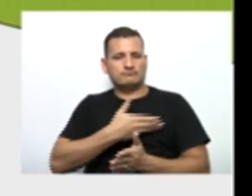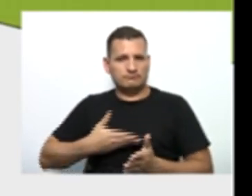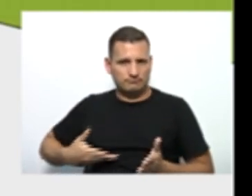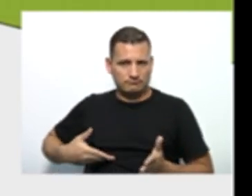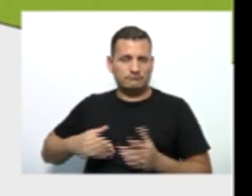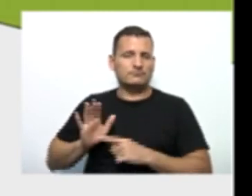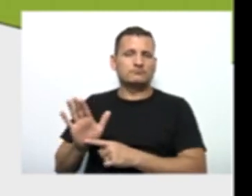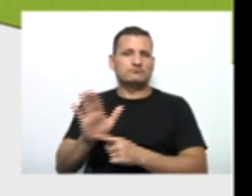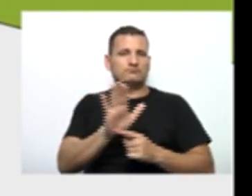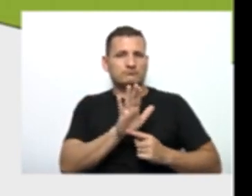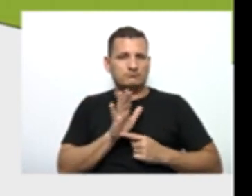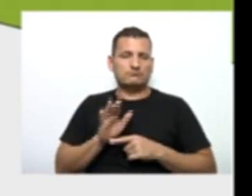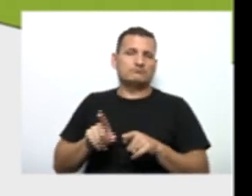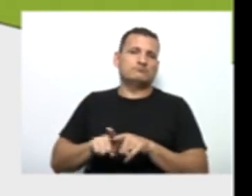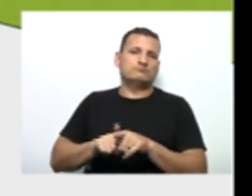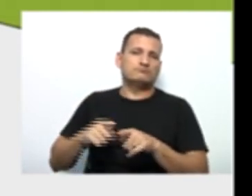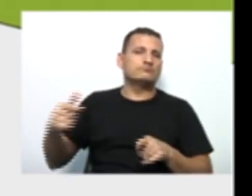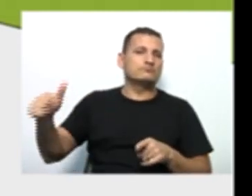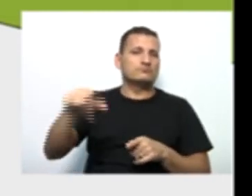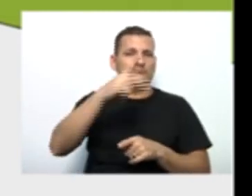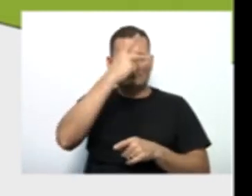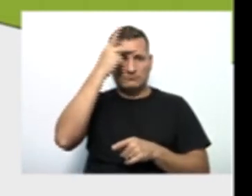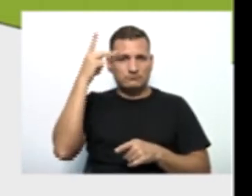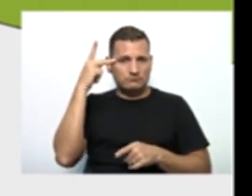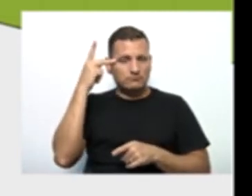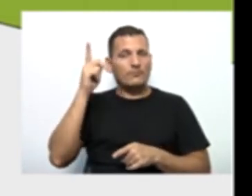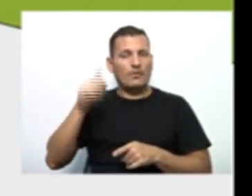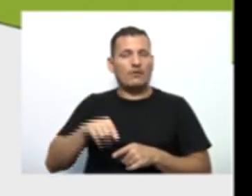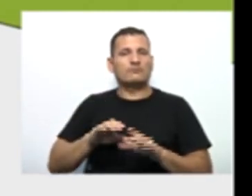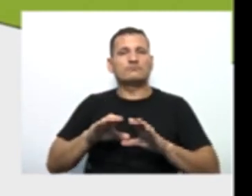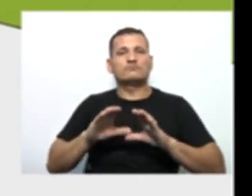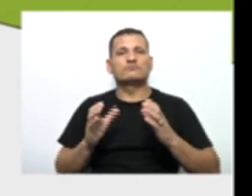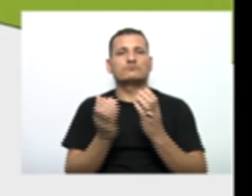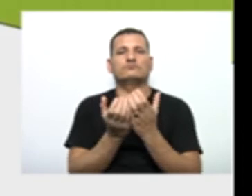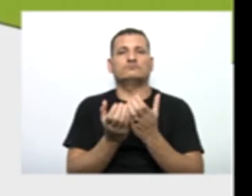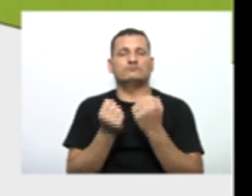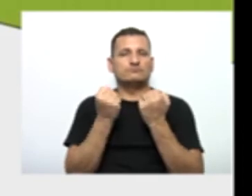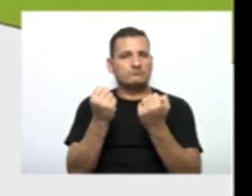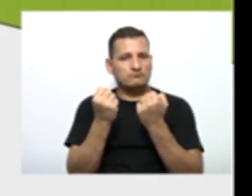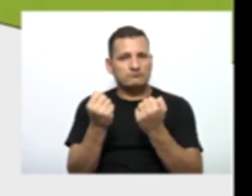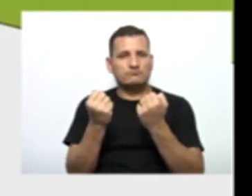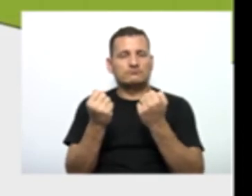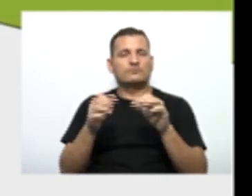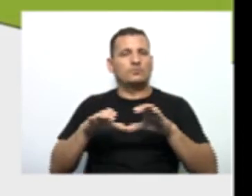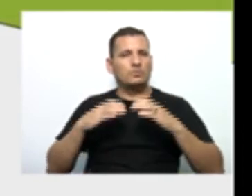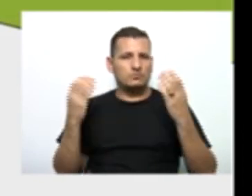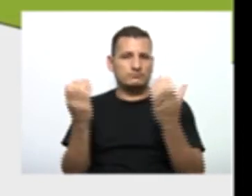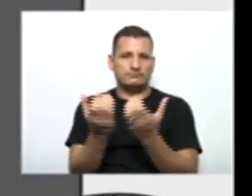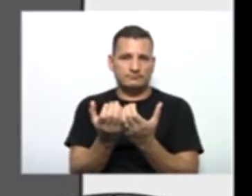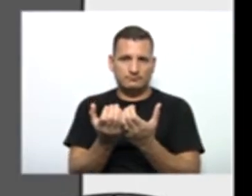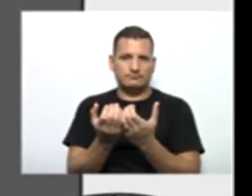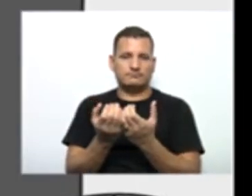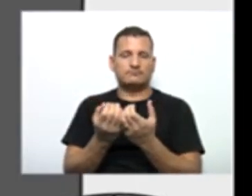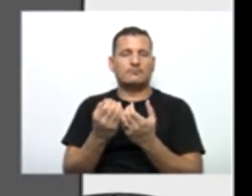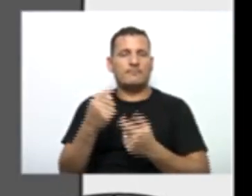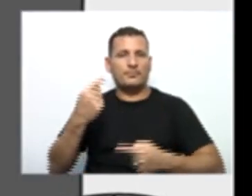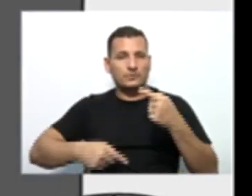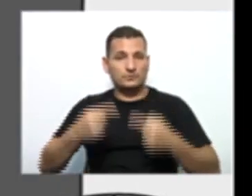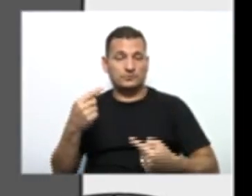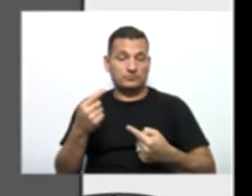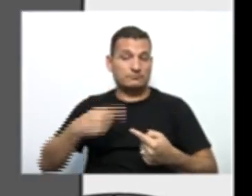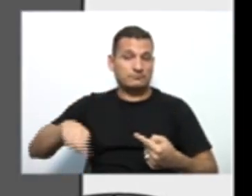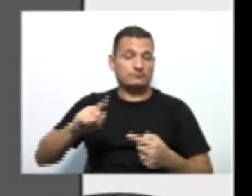deveres a cumprir, como era o caso dos súditos, mas também não há cidadania só com direitos. Por isso dizemos que a cidadania